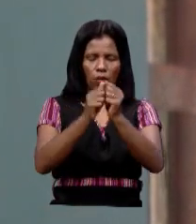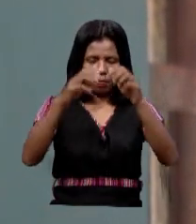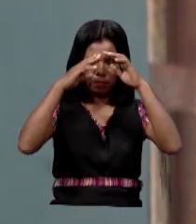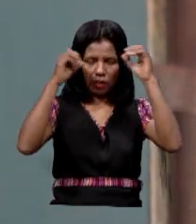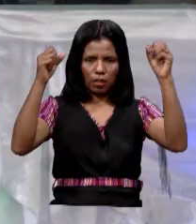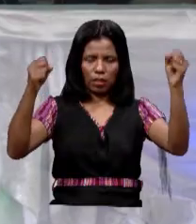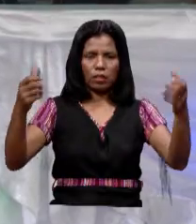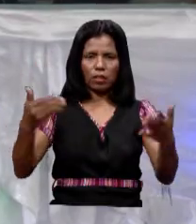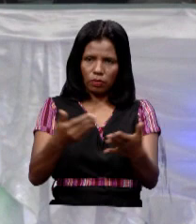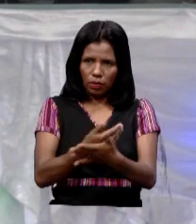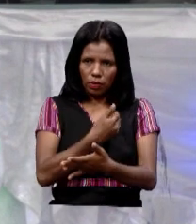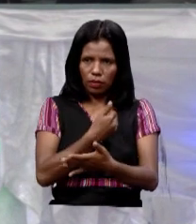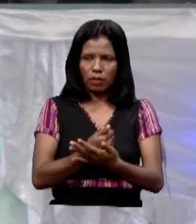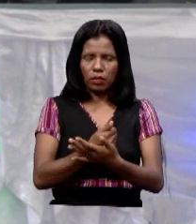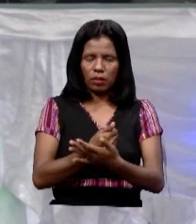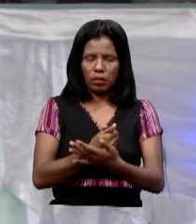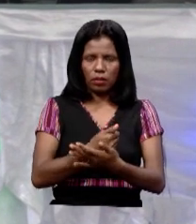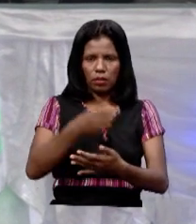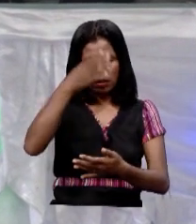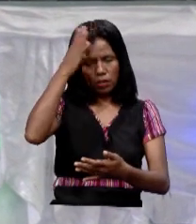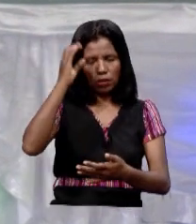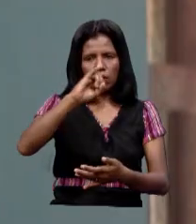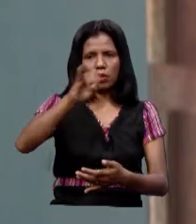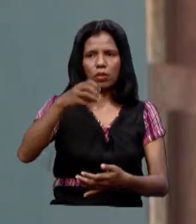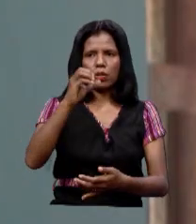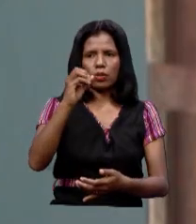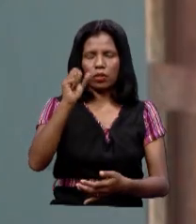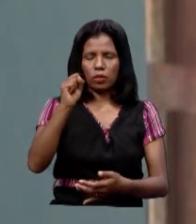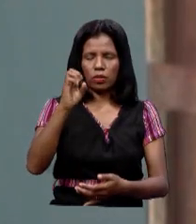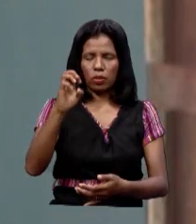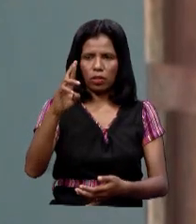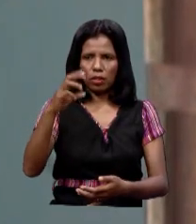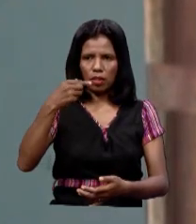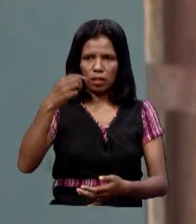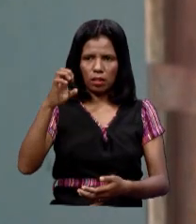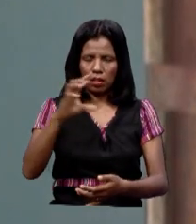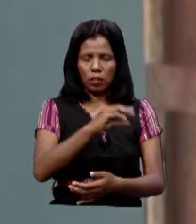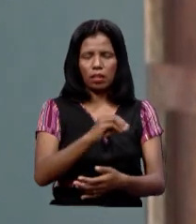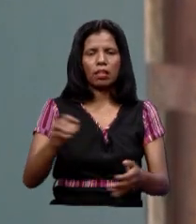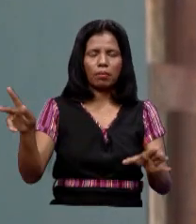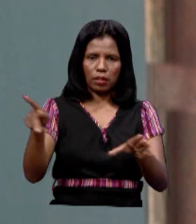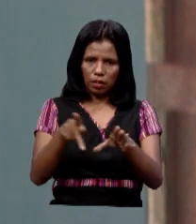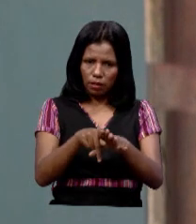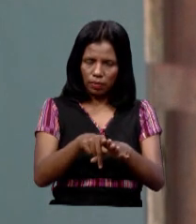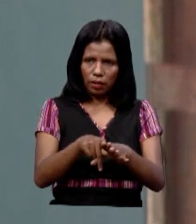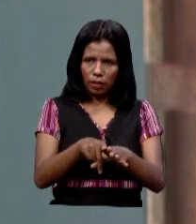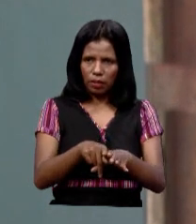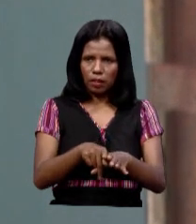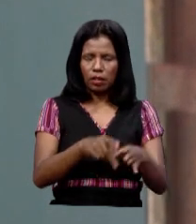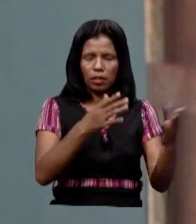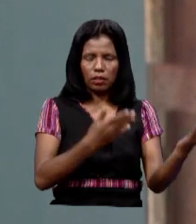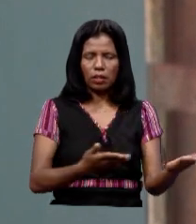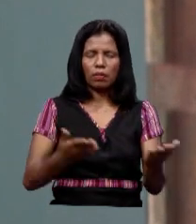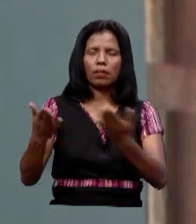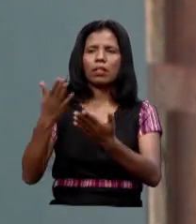presidente eleito, senhor Jorge, Manuel de Araújo Serrano de presença, se eleva de aqui